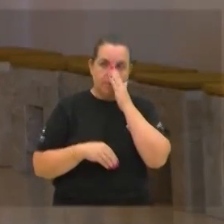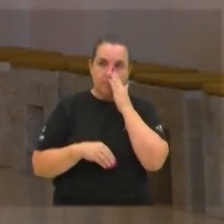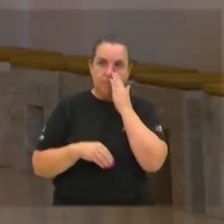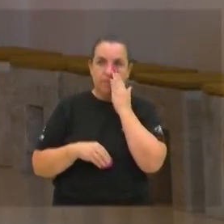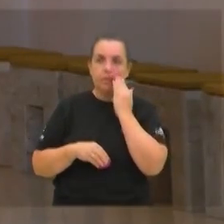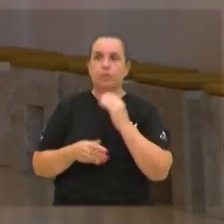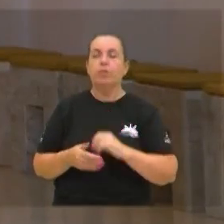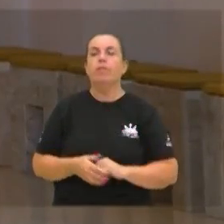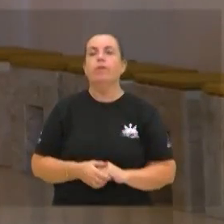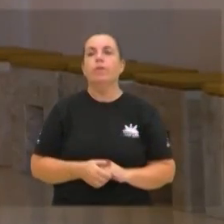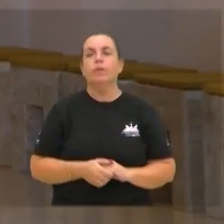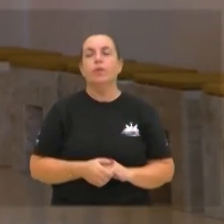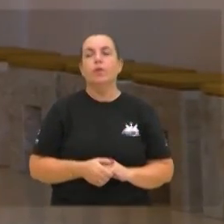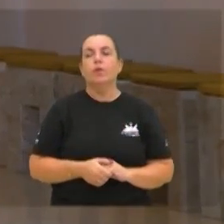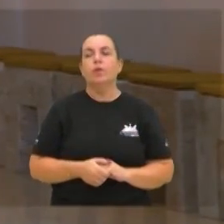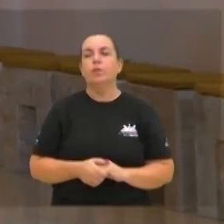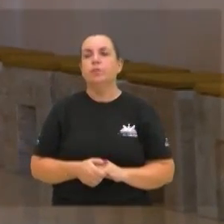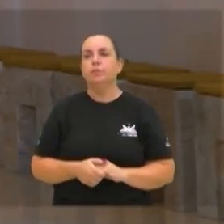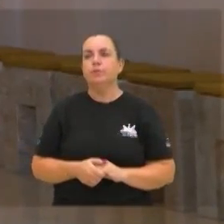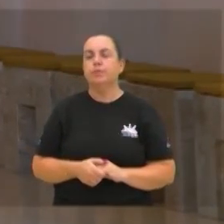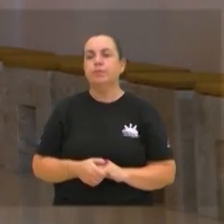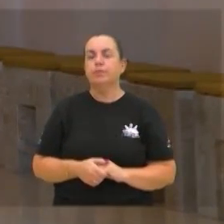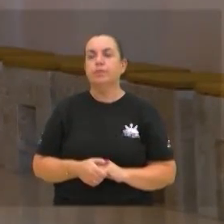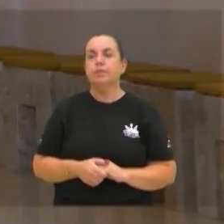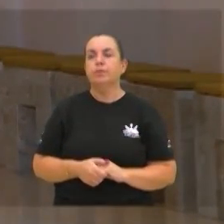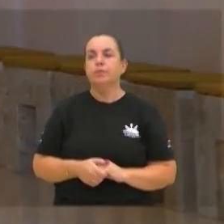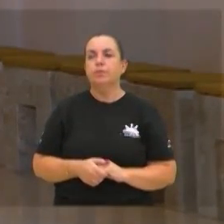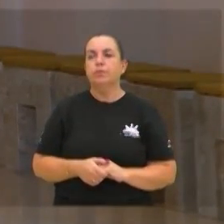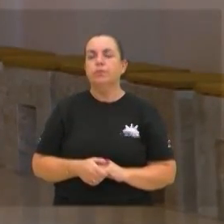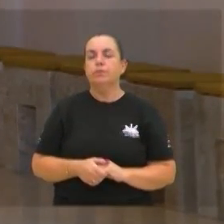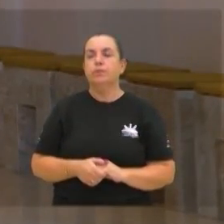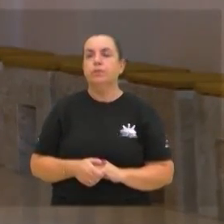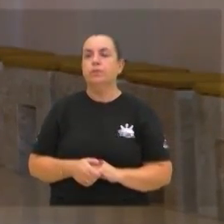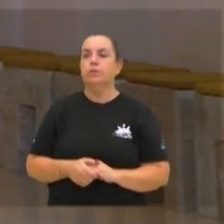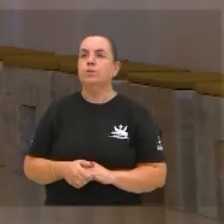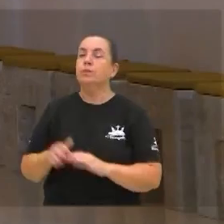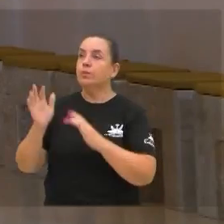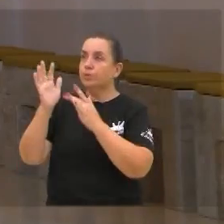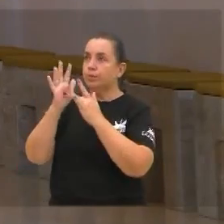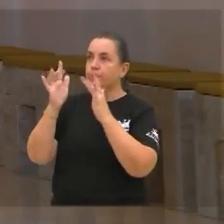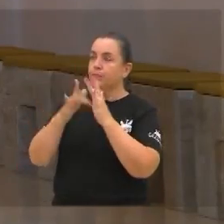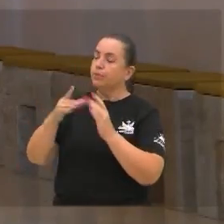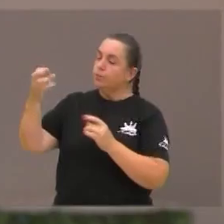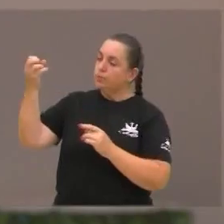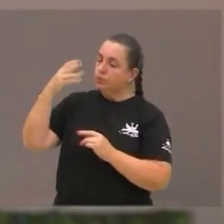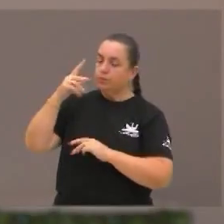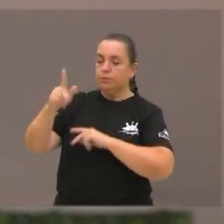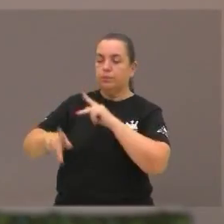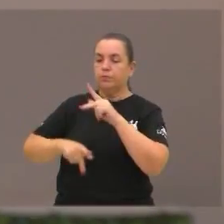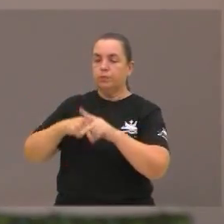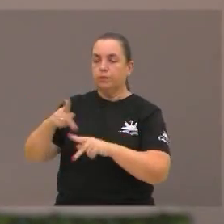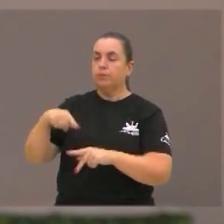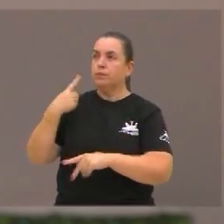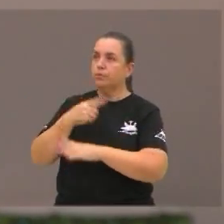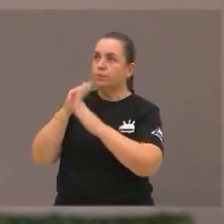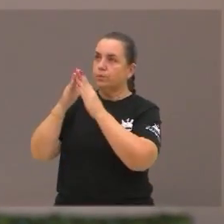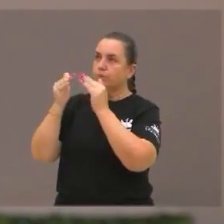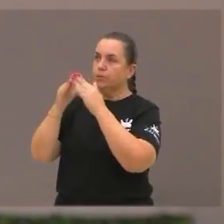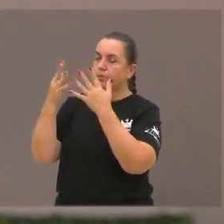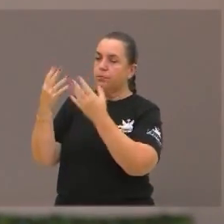Deus, Cristo, luz dos povos, ouvi-nos todos. Cristo, luz dos